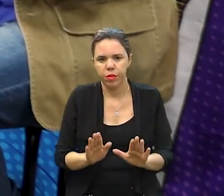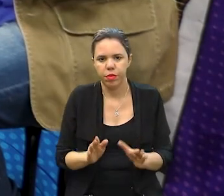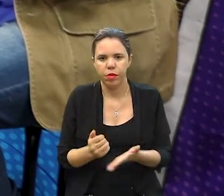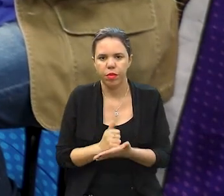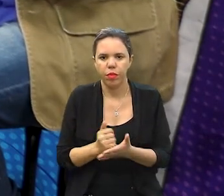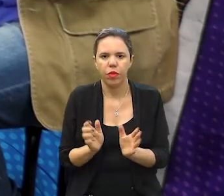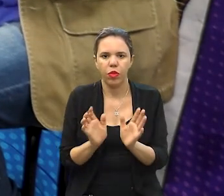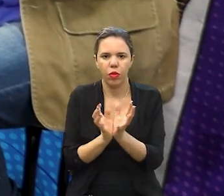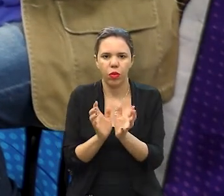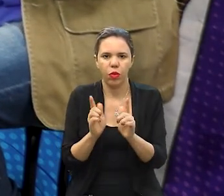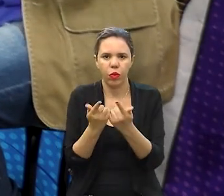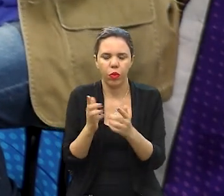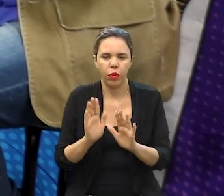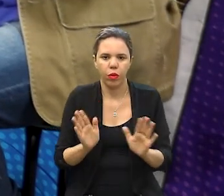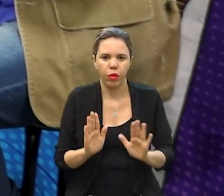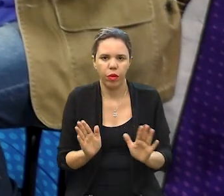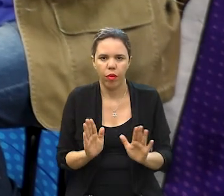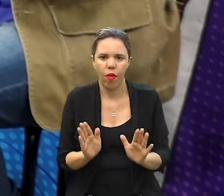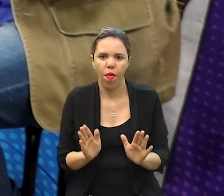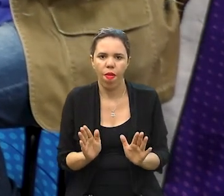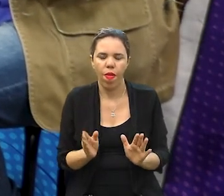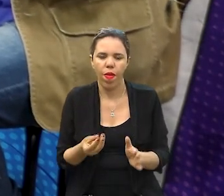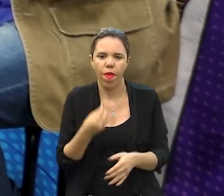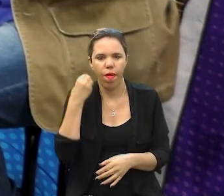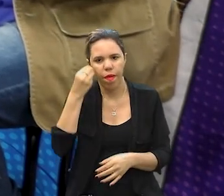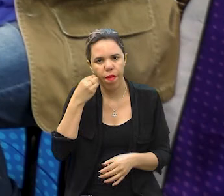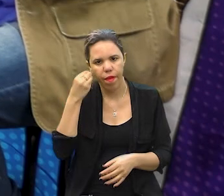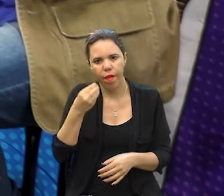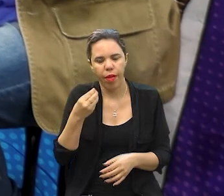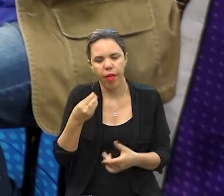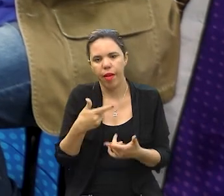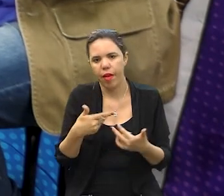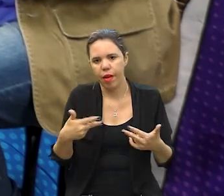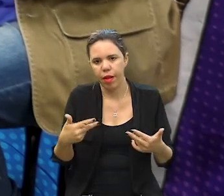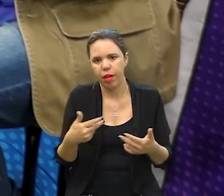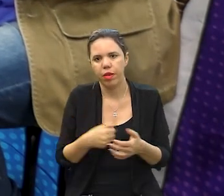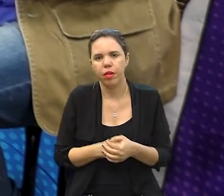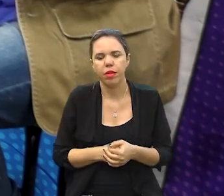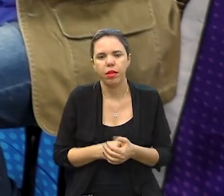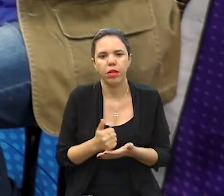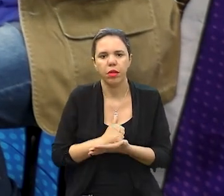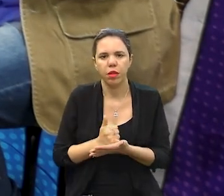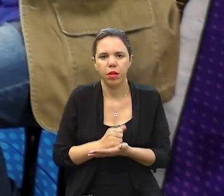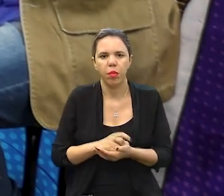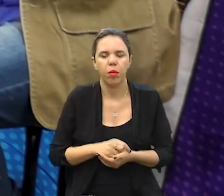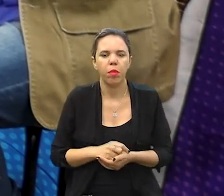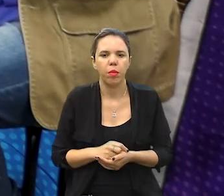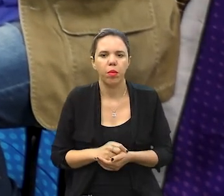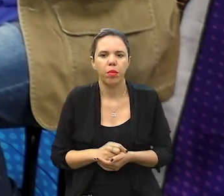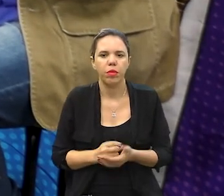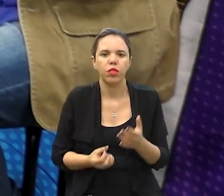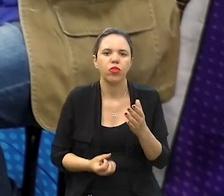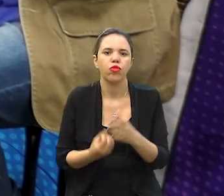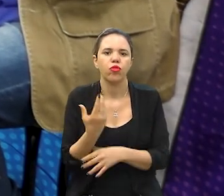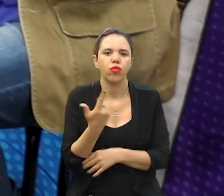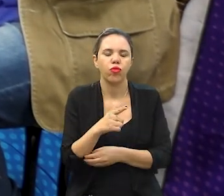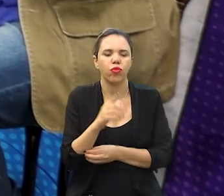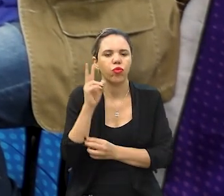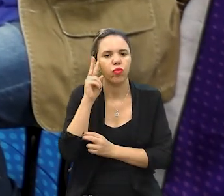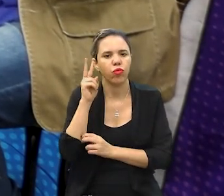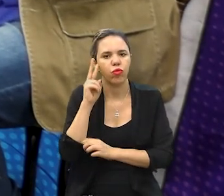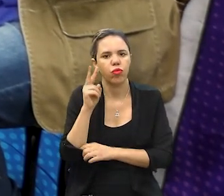em grupo e aí vivenciarem aquela situação, né, o game, para daí surgir uma história.